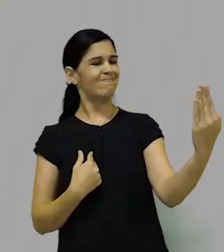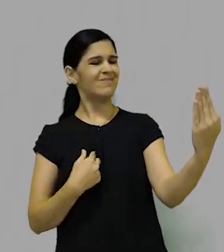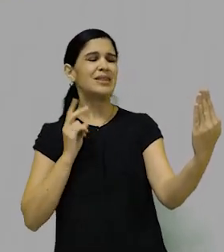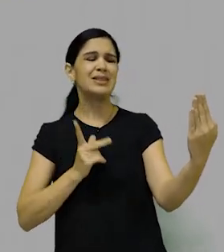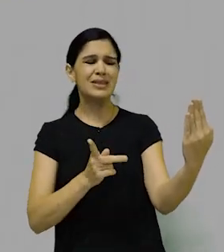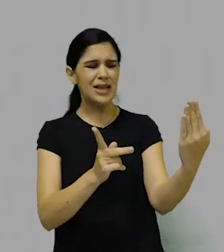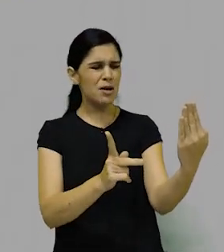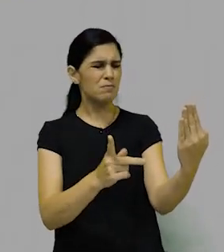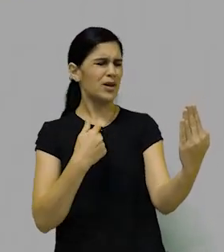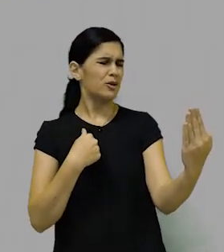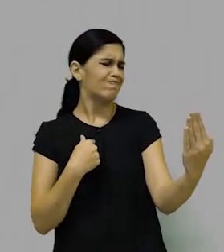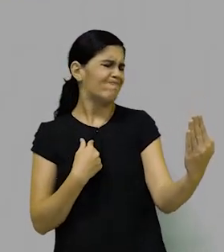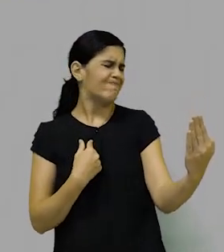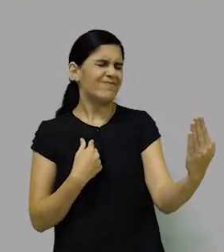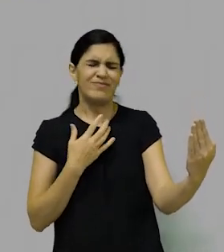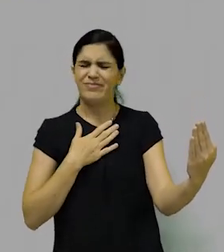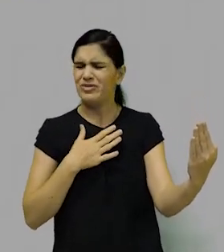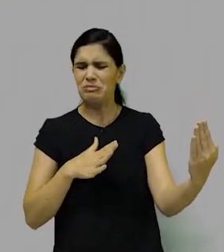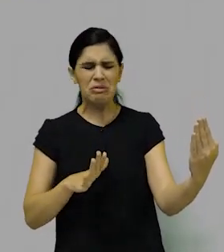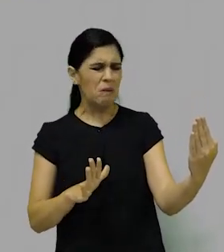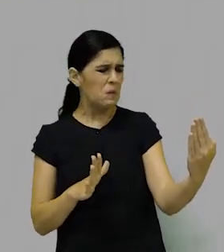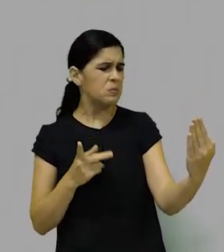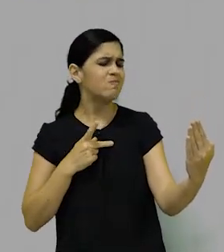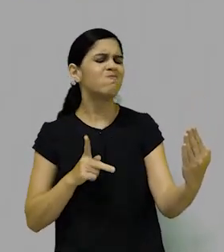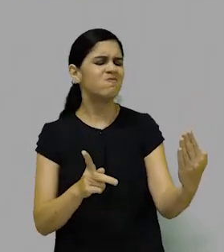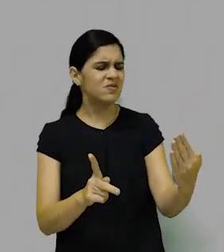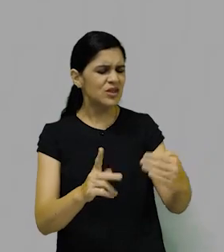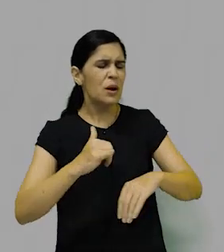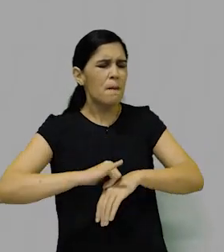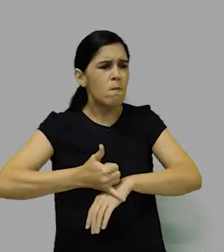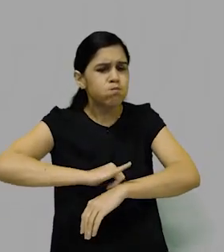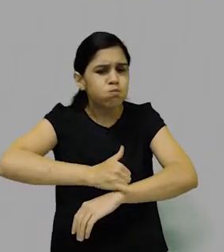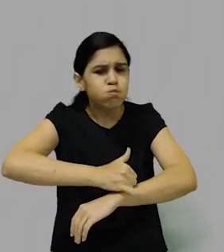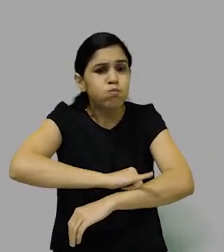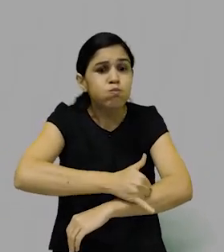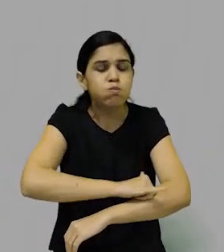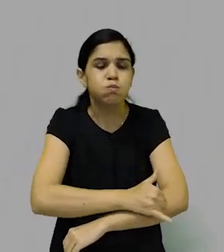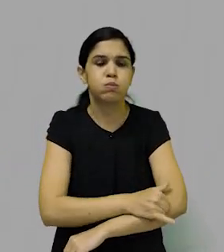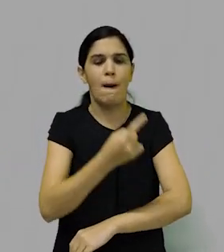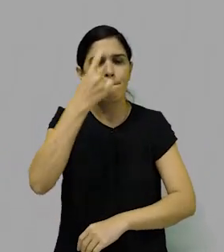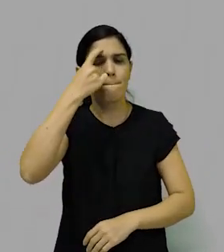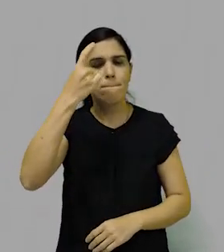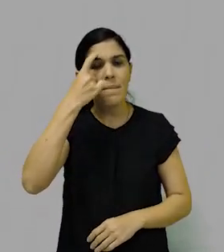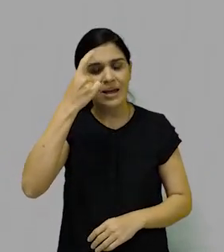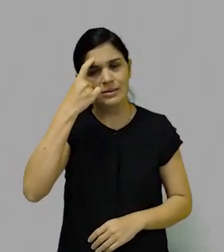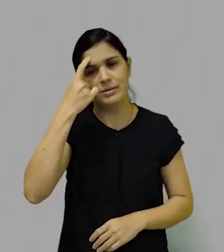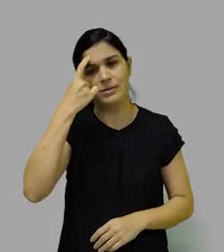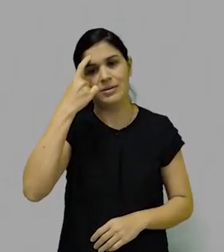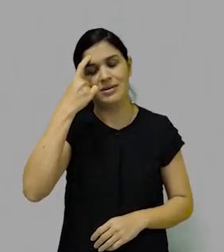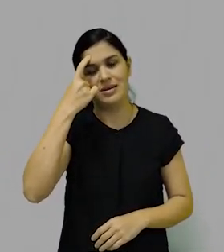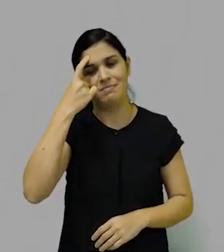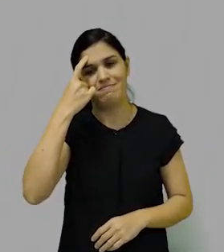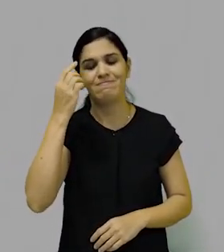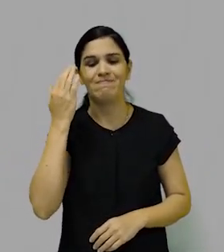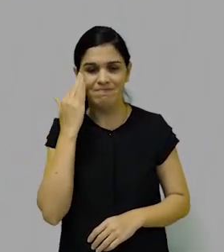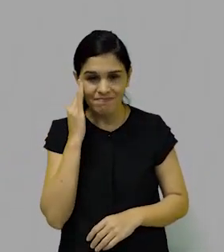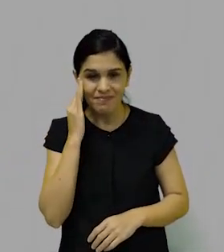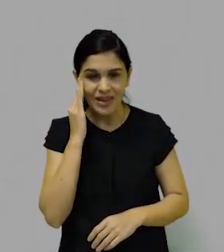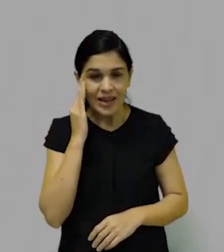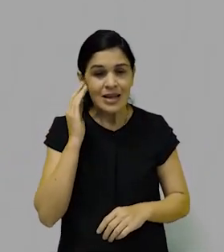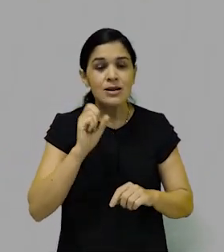a fazer uso de diuréticos, eu vou começar a urinar com uma maior frequência, eu vou estar perdendo ali cálcio, potássio. Então, eu vou ter um